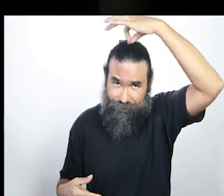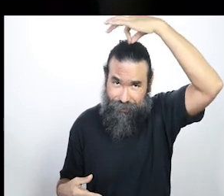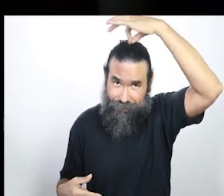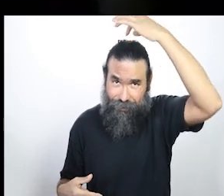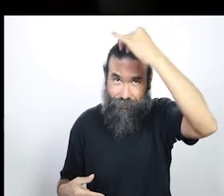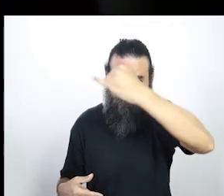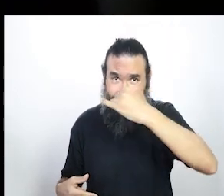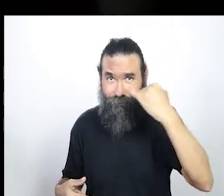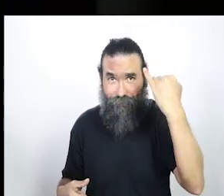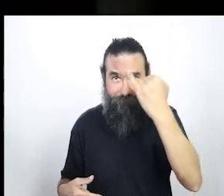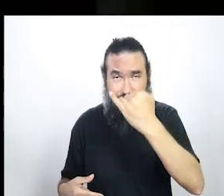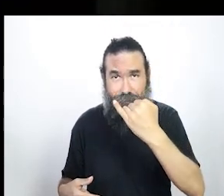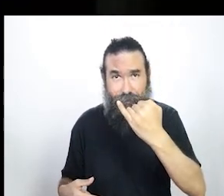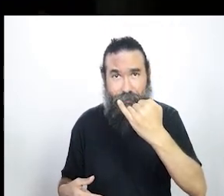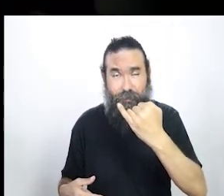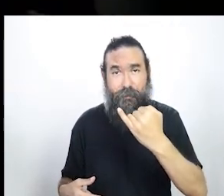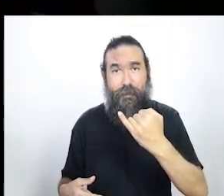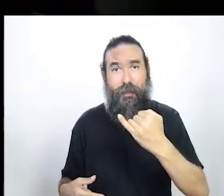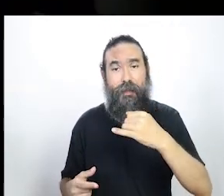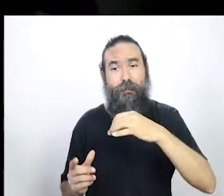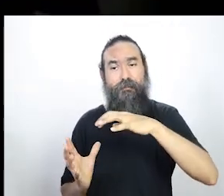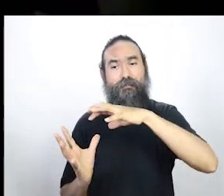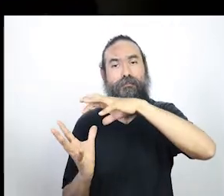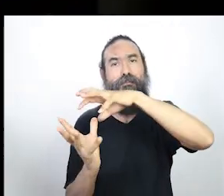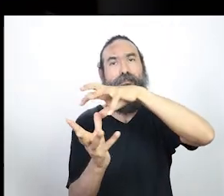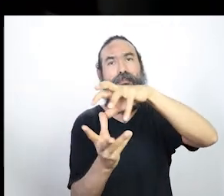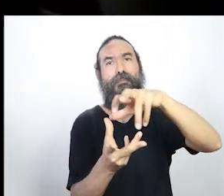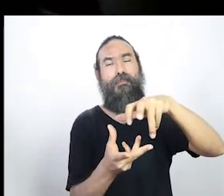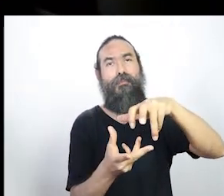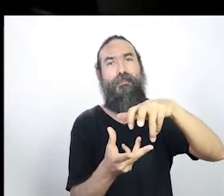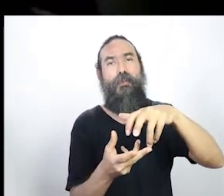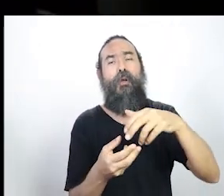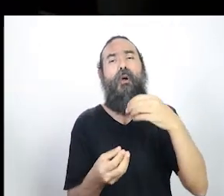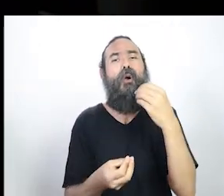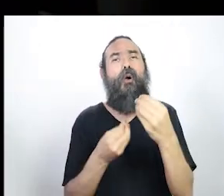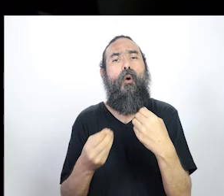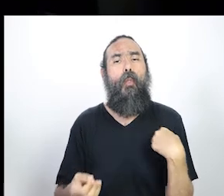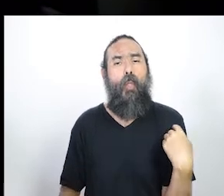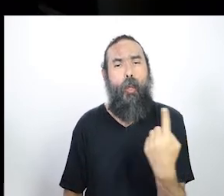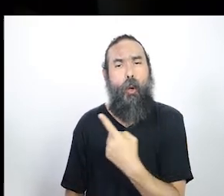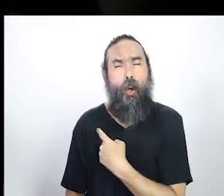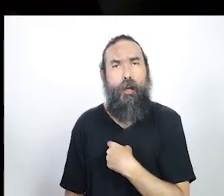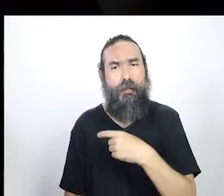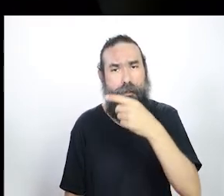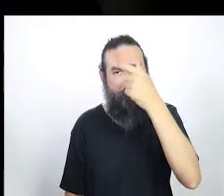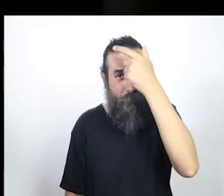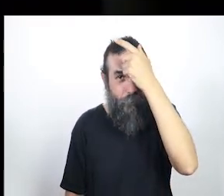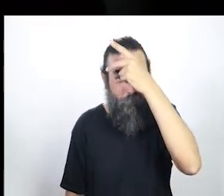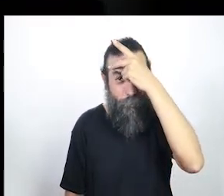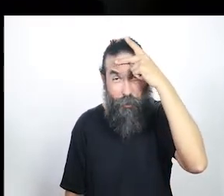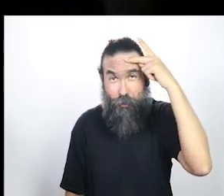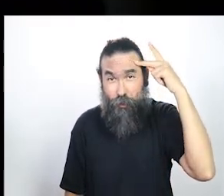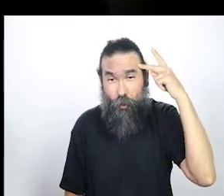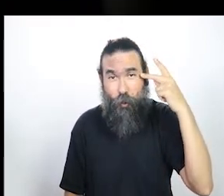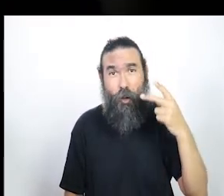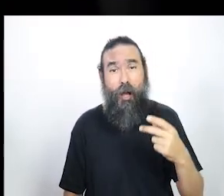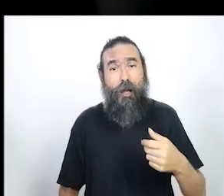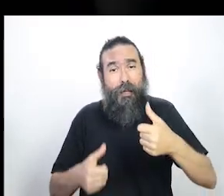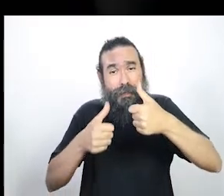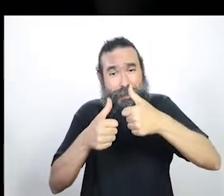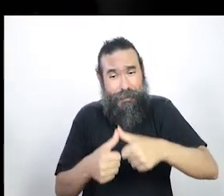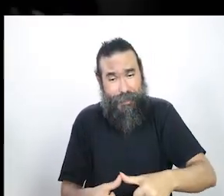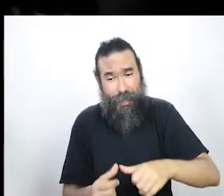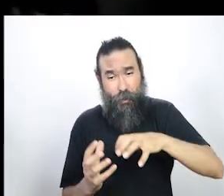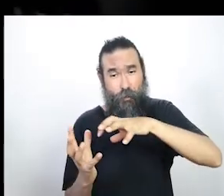entre o ser humano com o universo. De que forma o ser humano vai participar do universo, vai fazer parte de todas